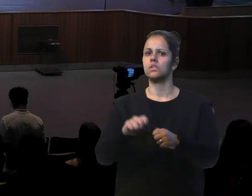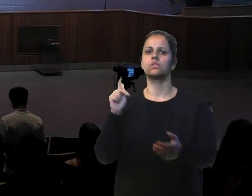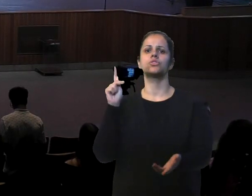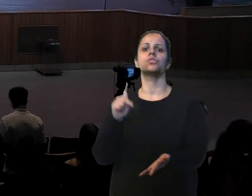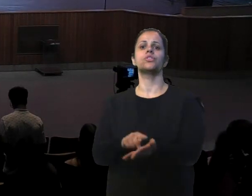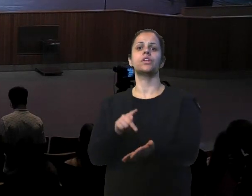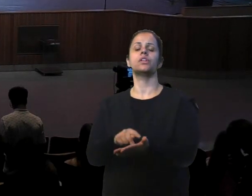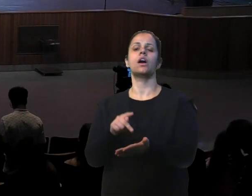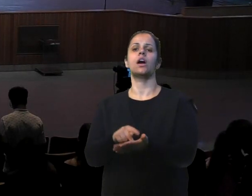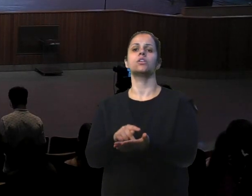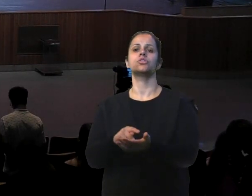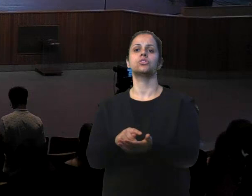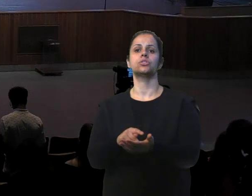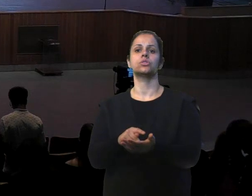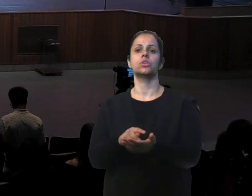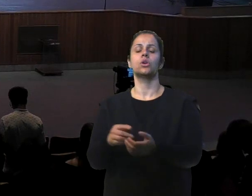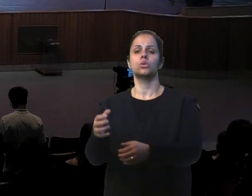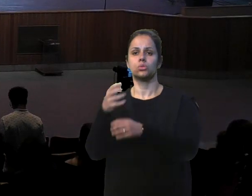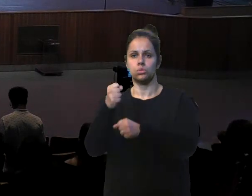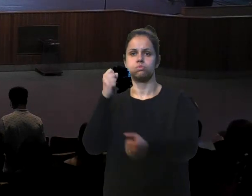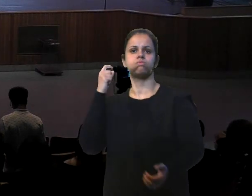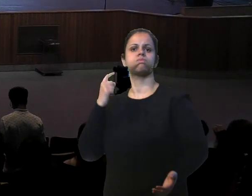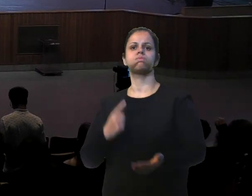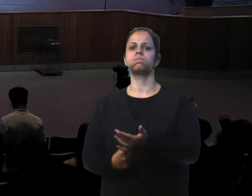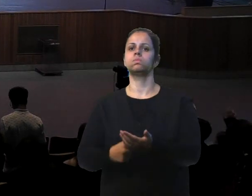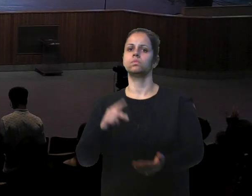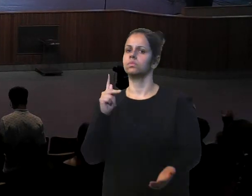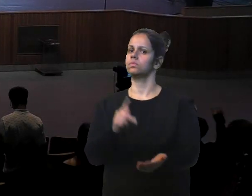Um verdadeiro discípulo, seguidor dele.